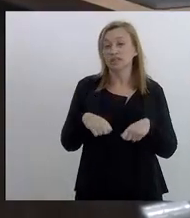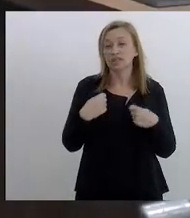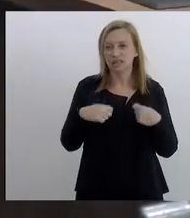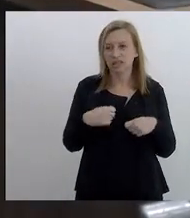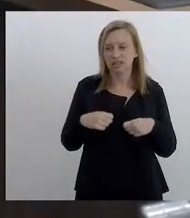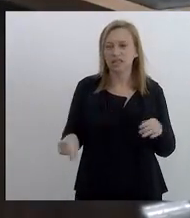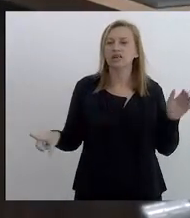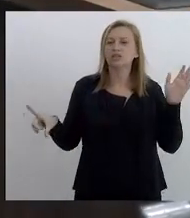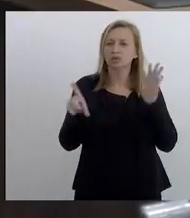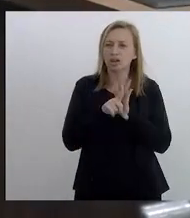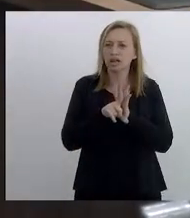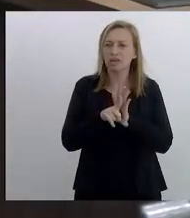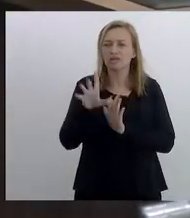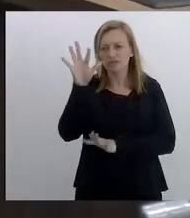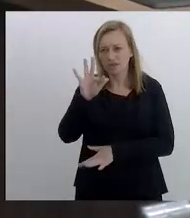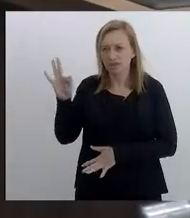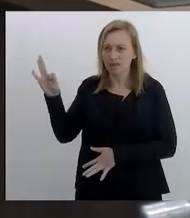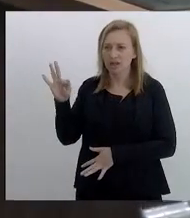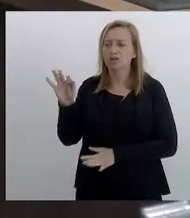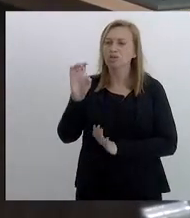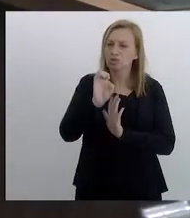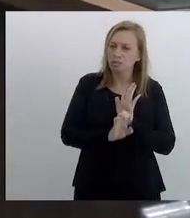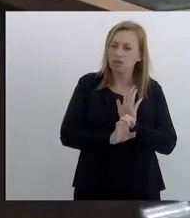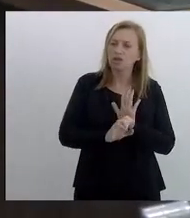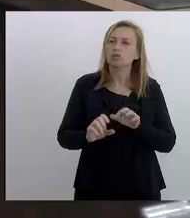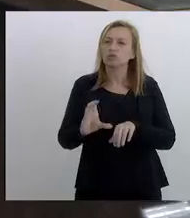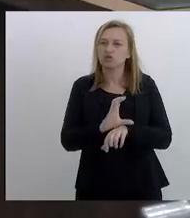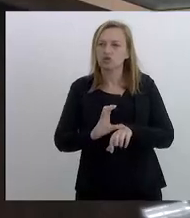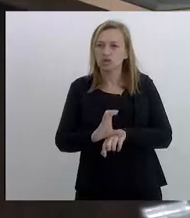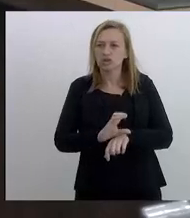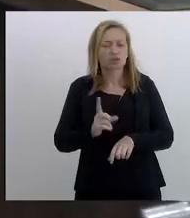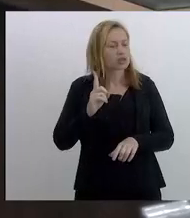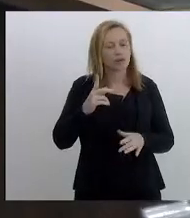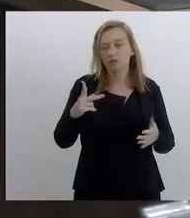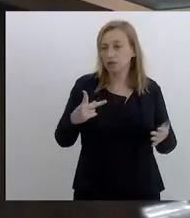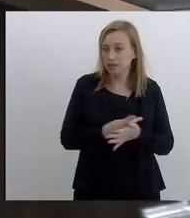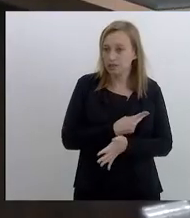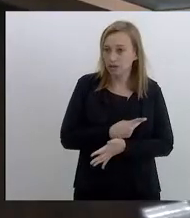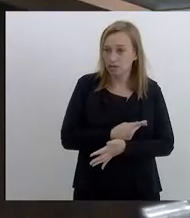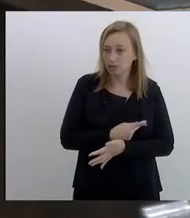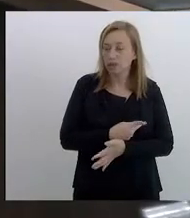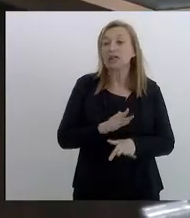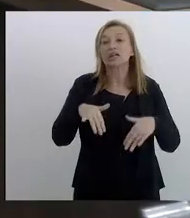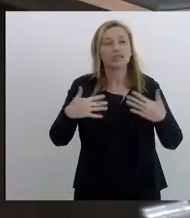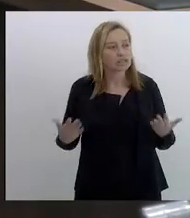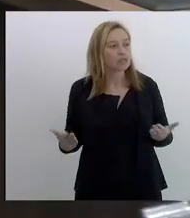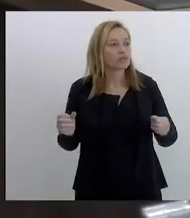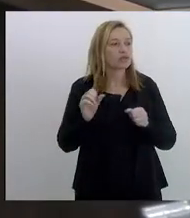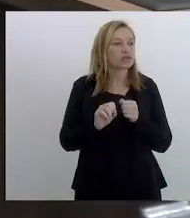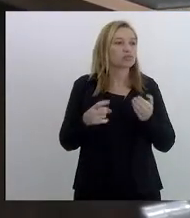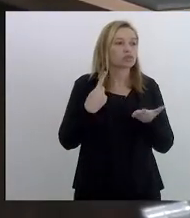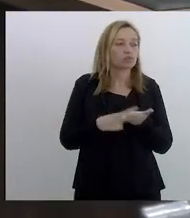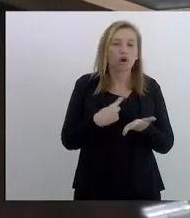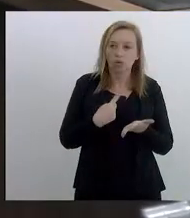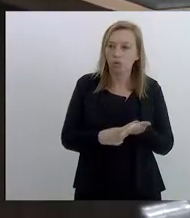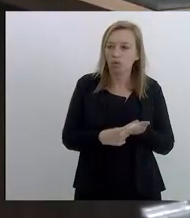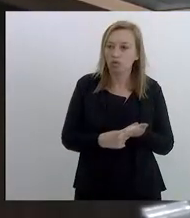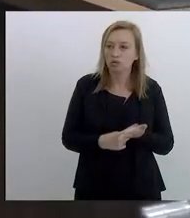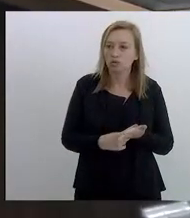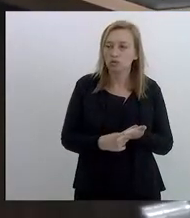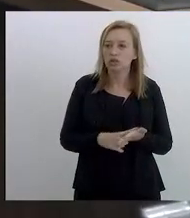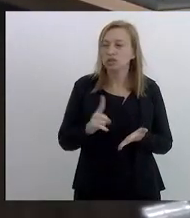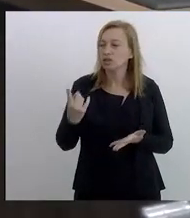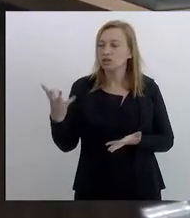lei complementar federal ou de uma emenda constitucional, que não aconteceu. Então, nós fizemos um acordo que